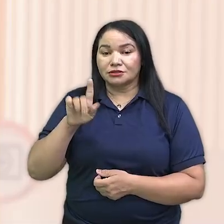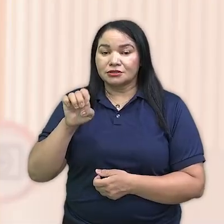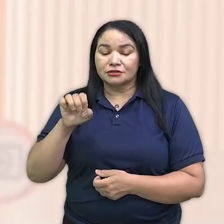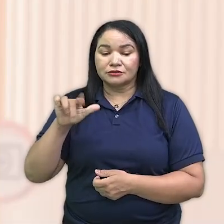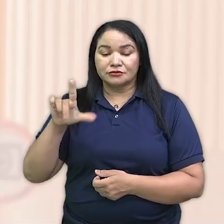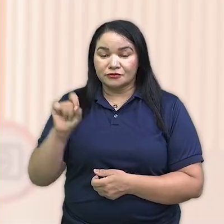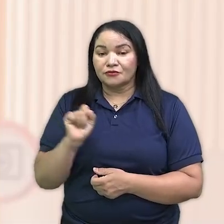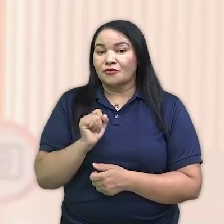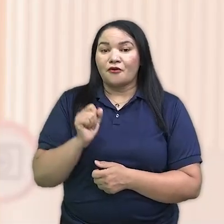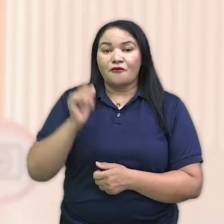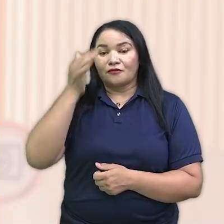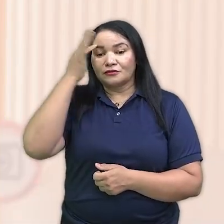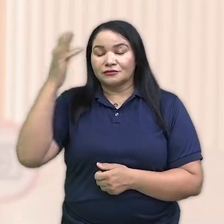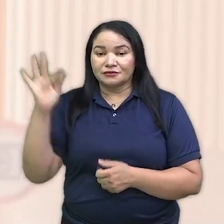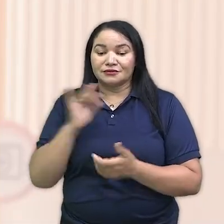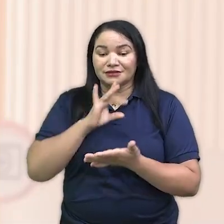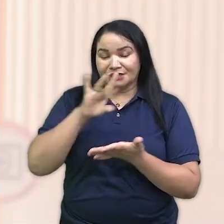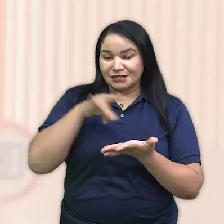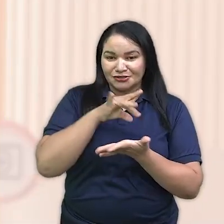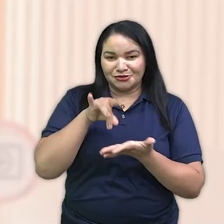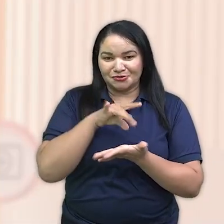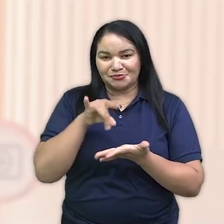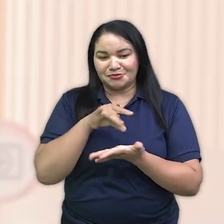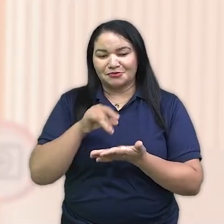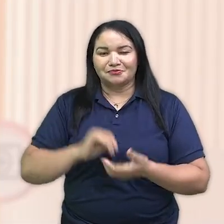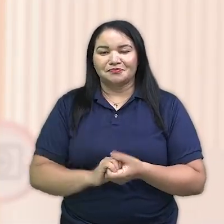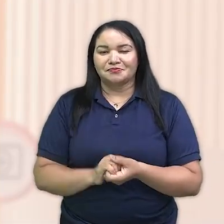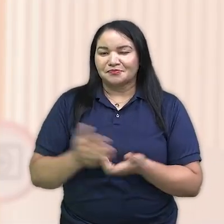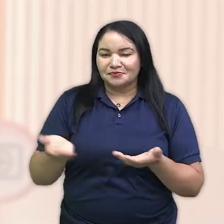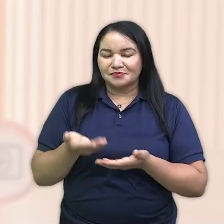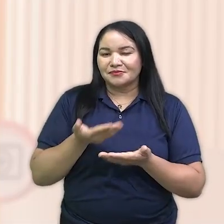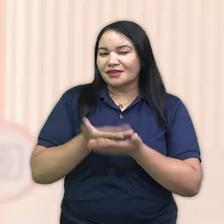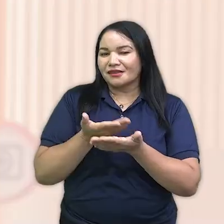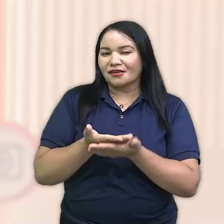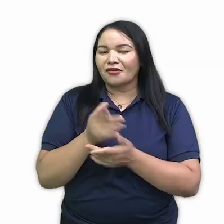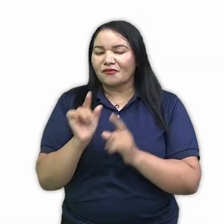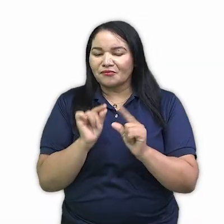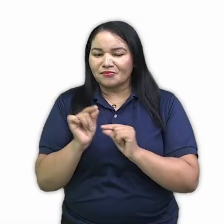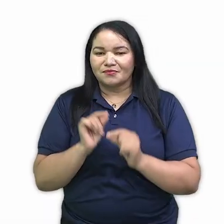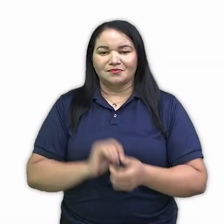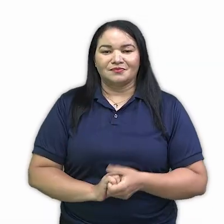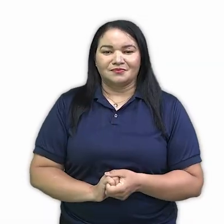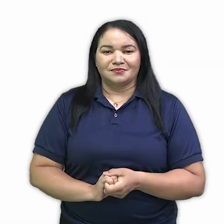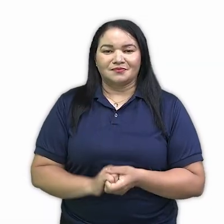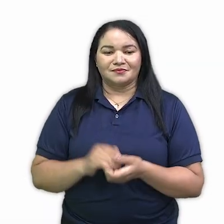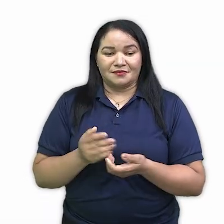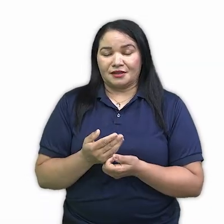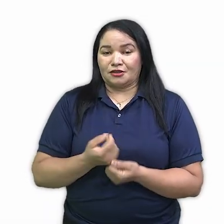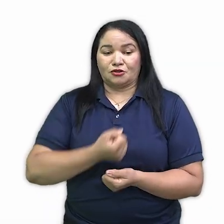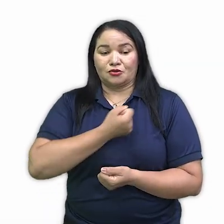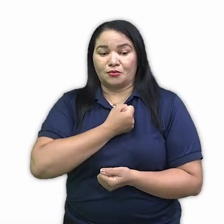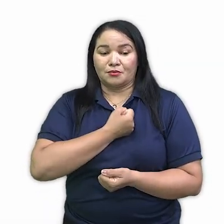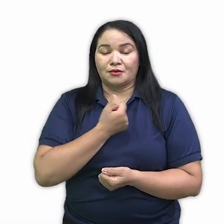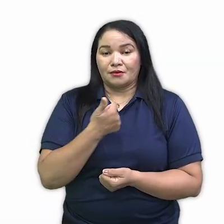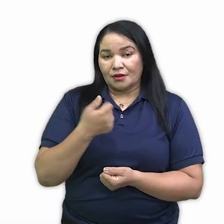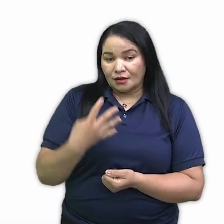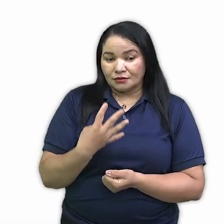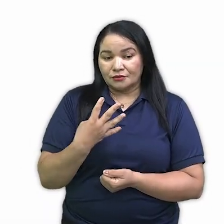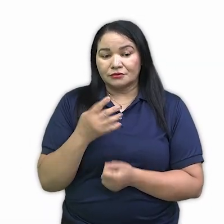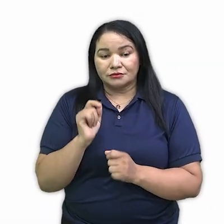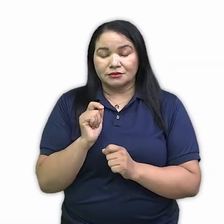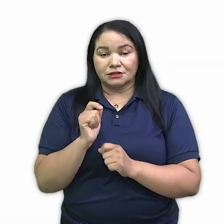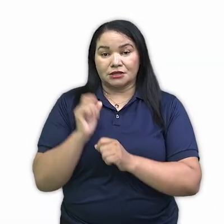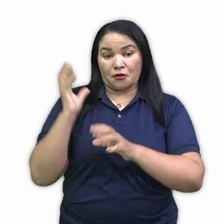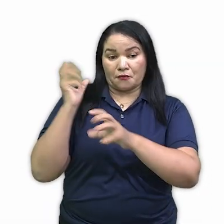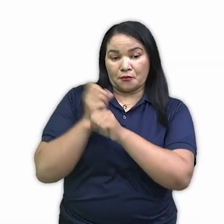de Filosofia do Centro de Mídias do Amazonas. Vamos ver o que vai acontecer nessa aula? É a aula de número 14, aula